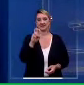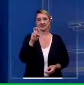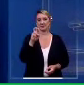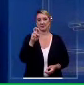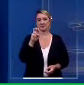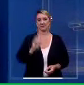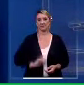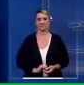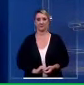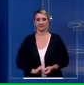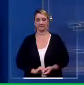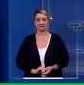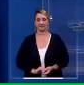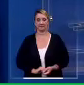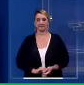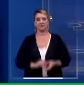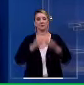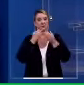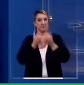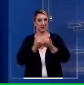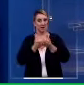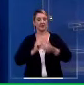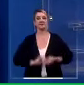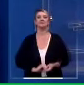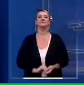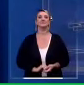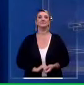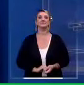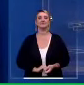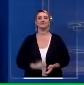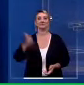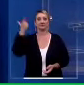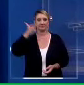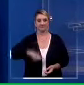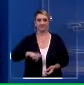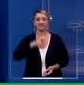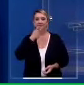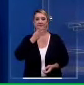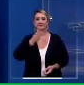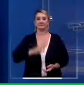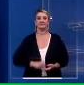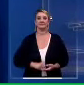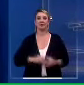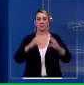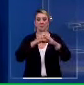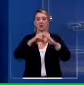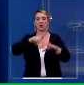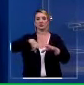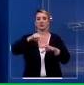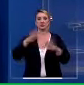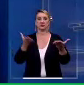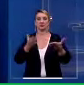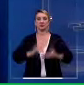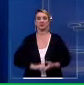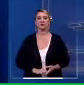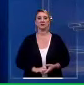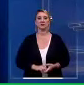35. Muito bem. Vamos repassar então os 6 números desta